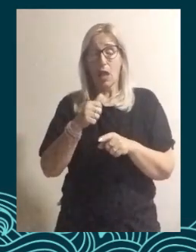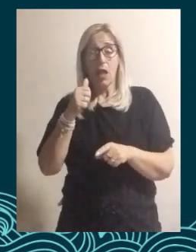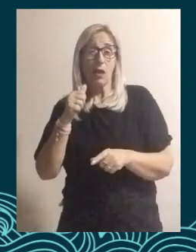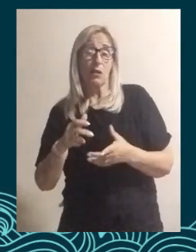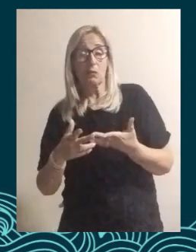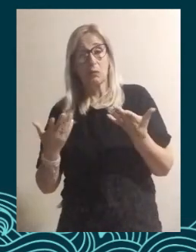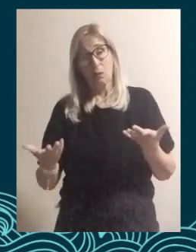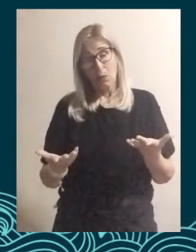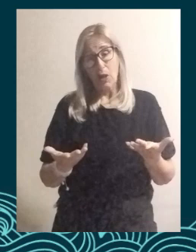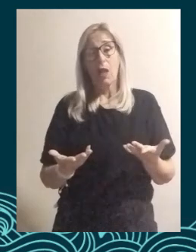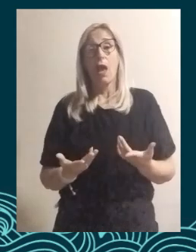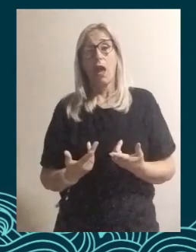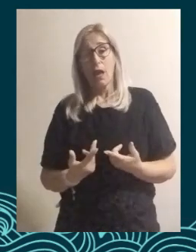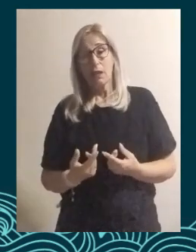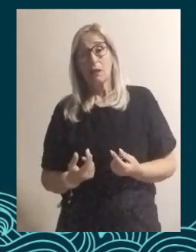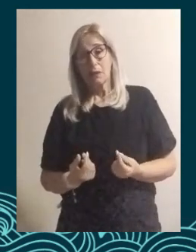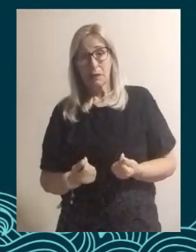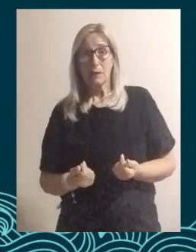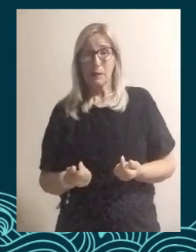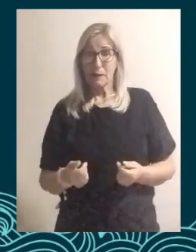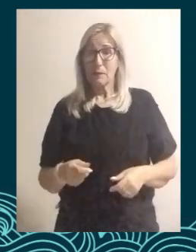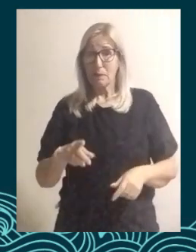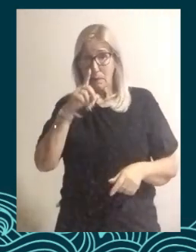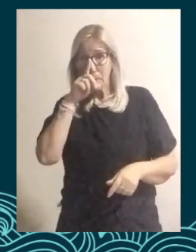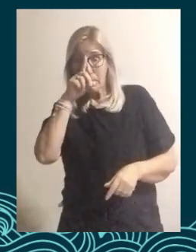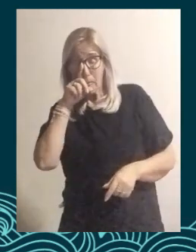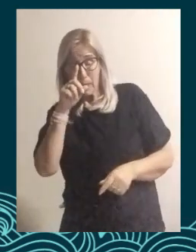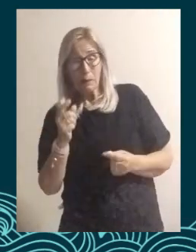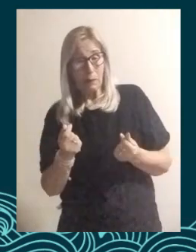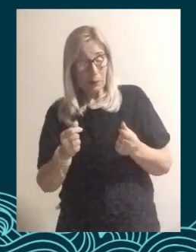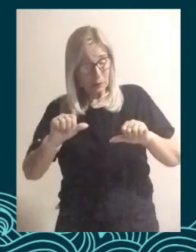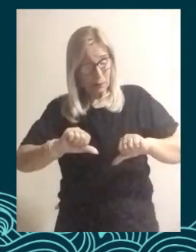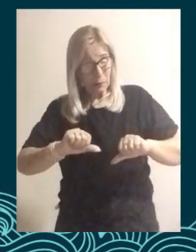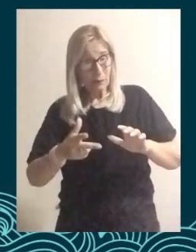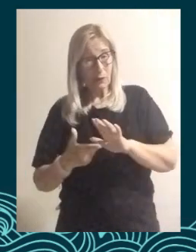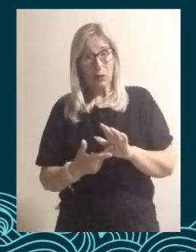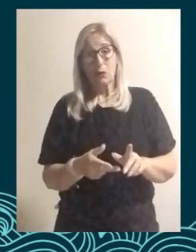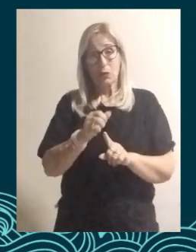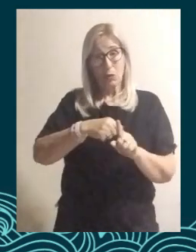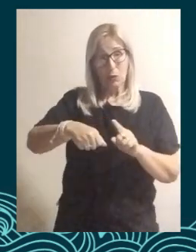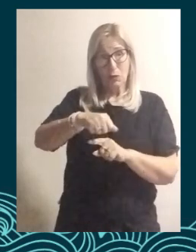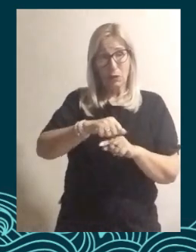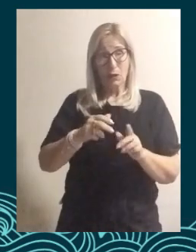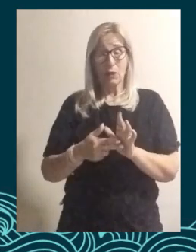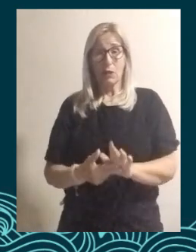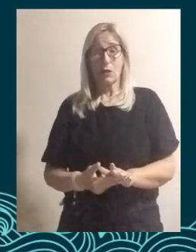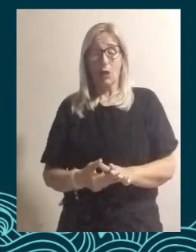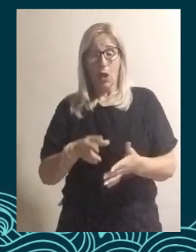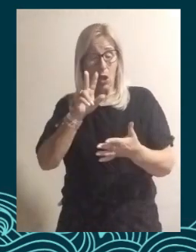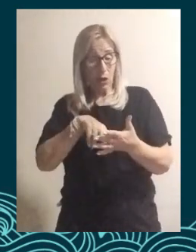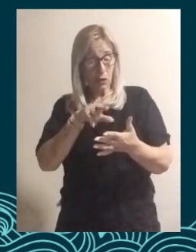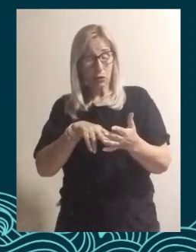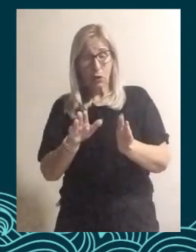uma associação que atende mulheres em situação vulnerável, econômica e social. A